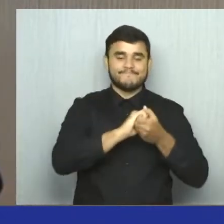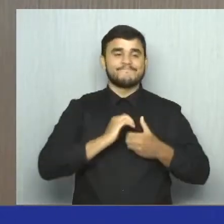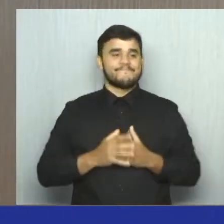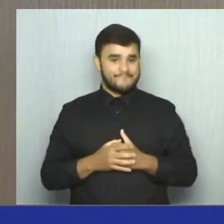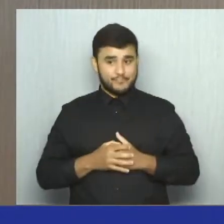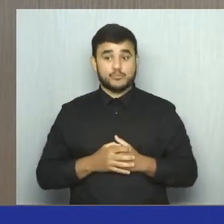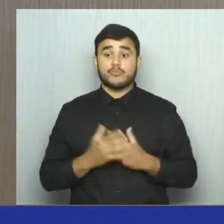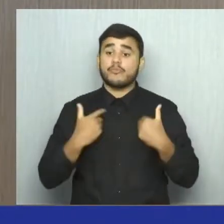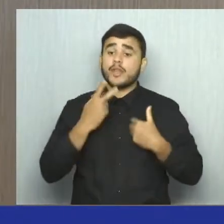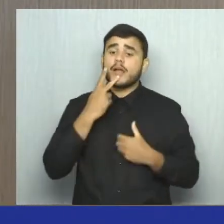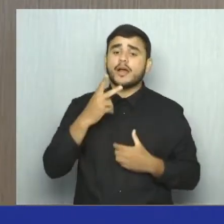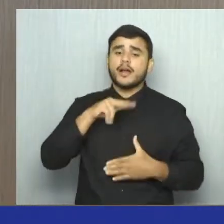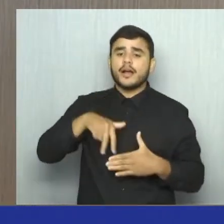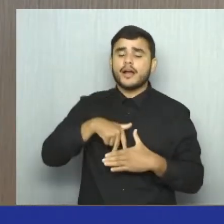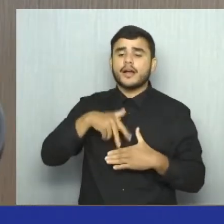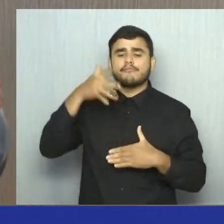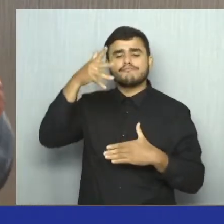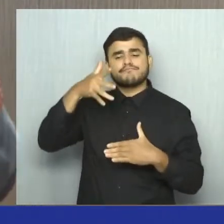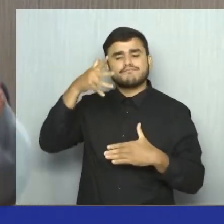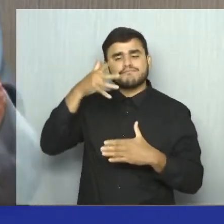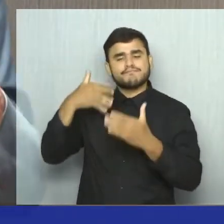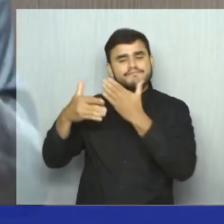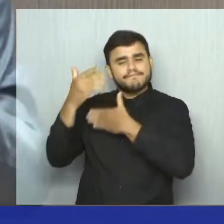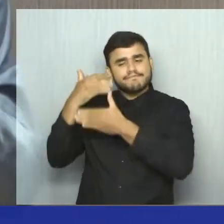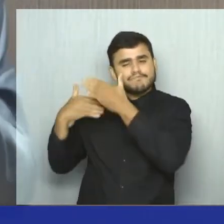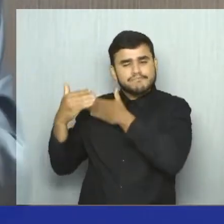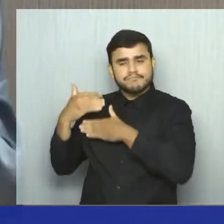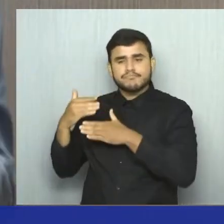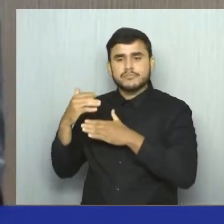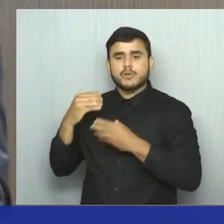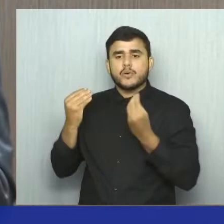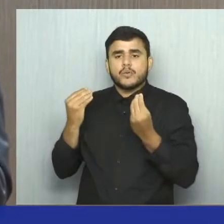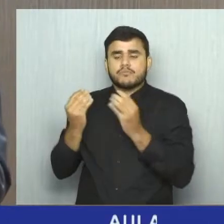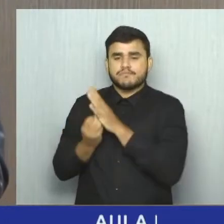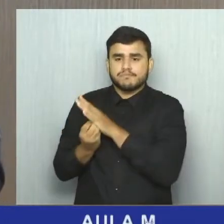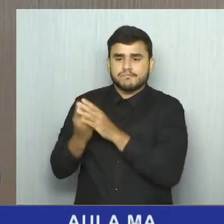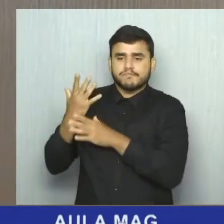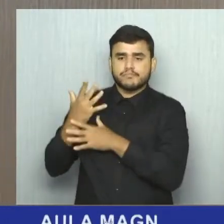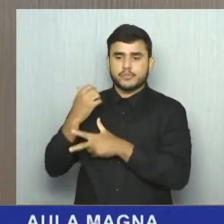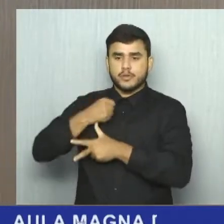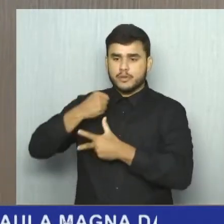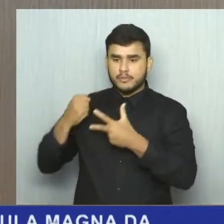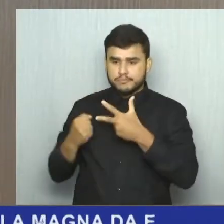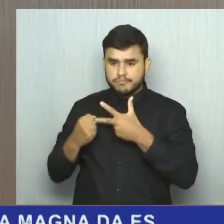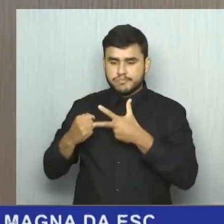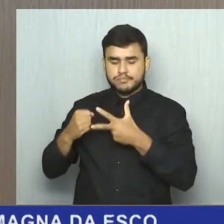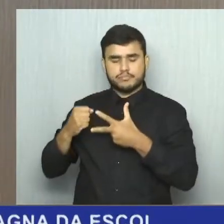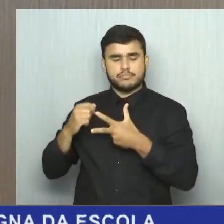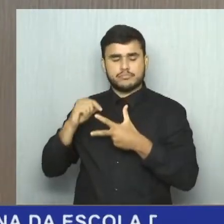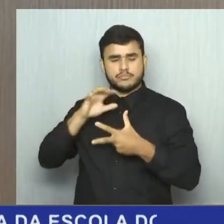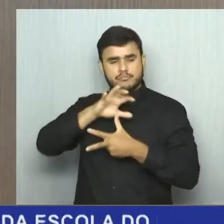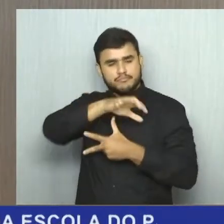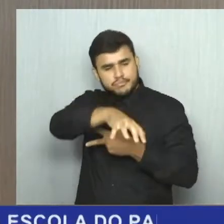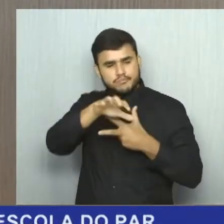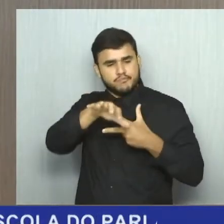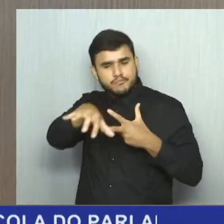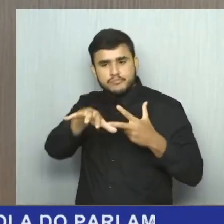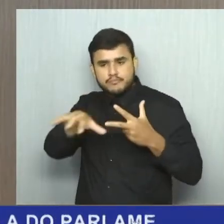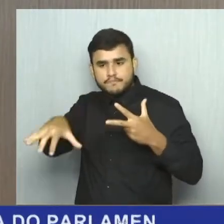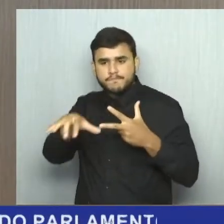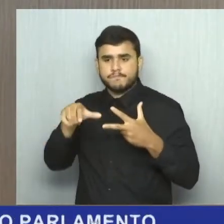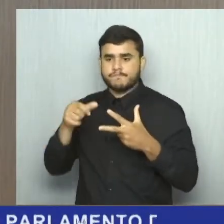alegria, sobre as origens do parlamento, históricas, para, na sequência, examinar